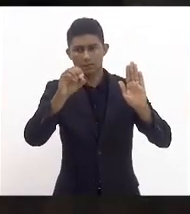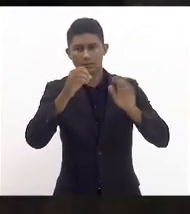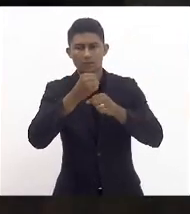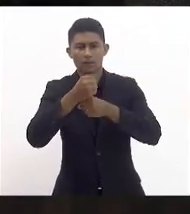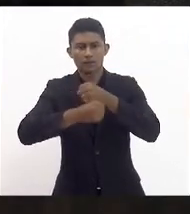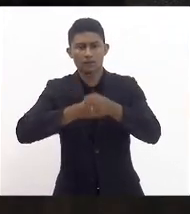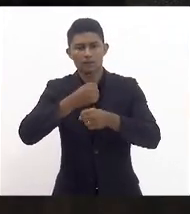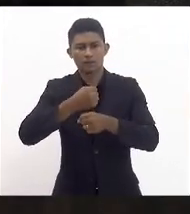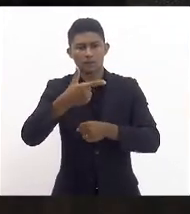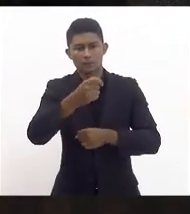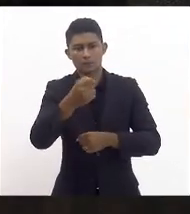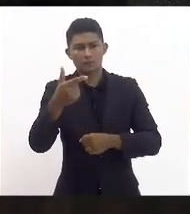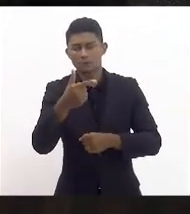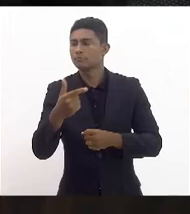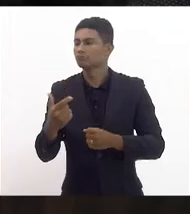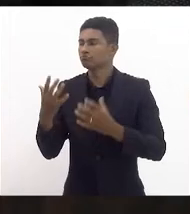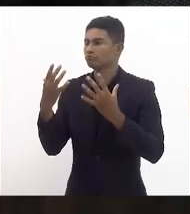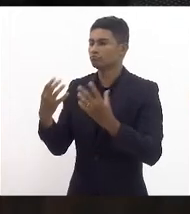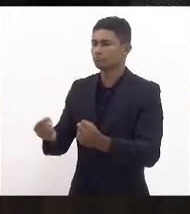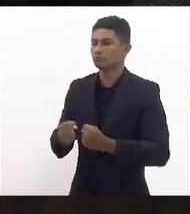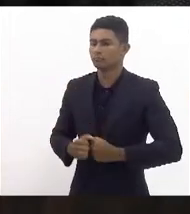Obrigado.